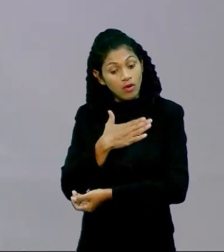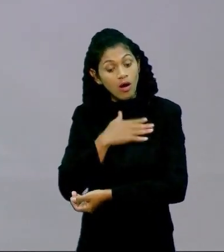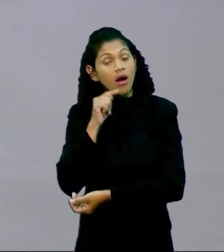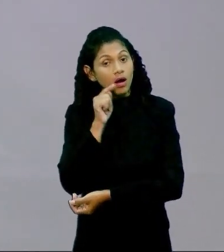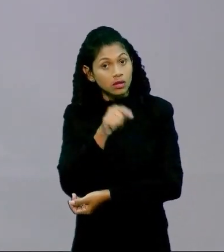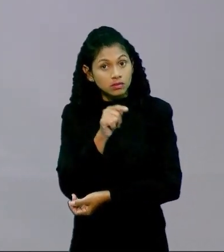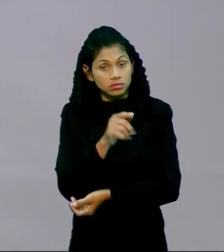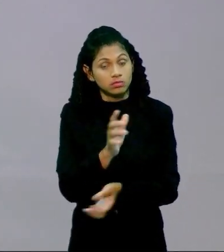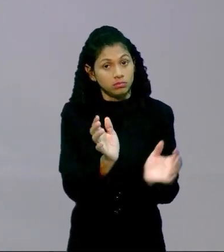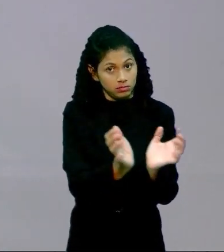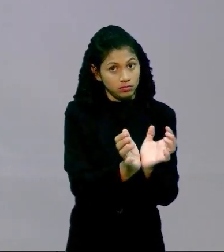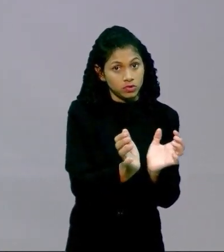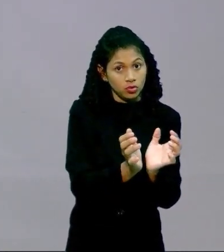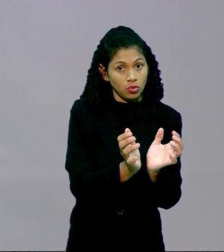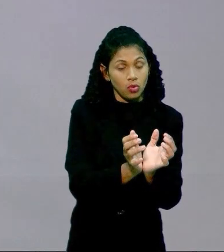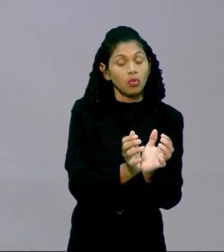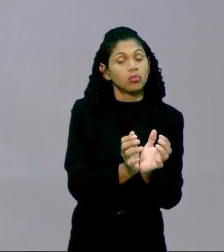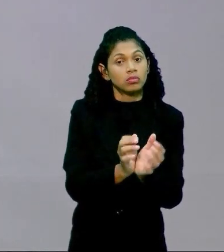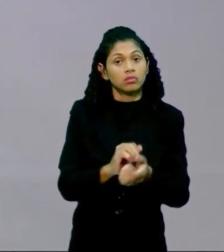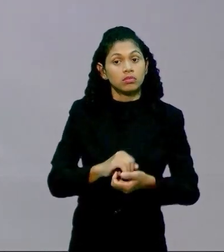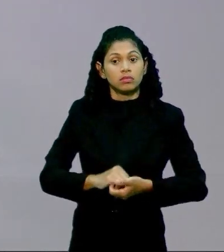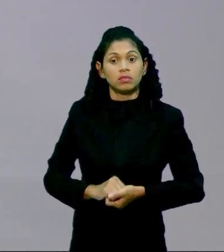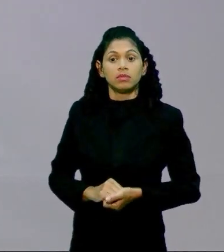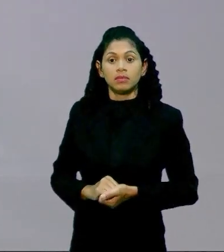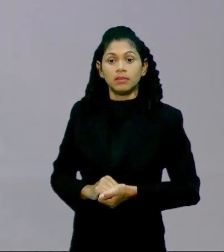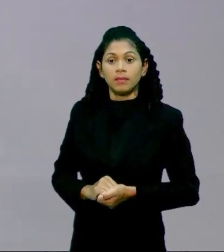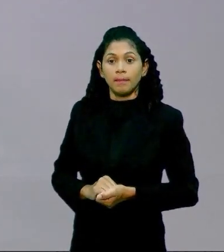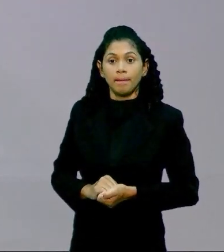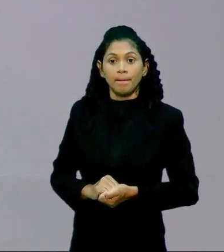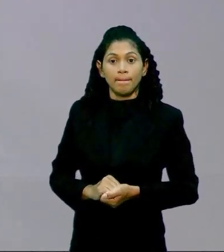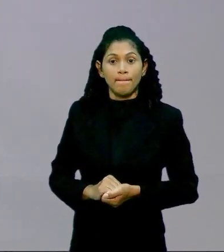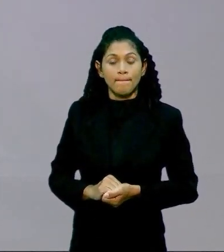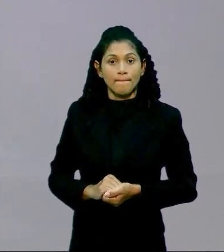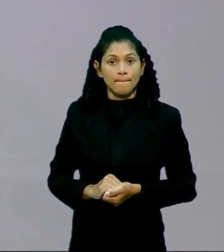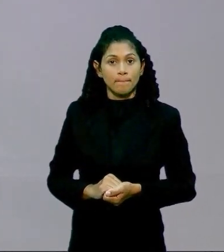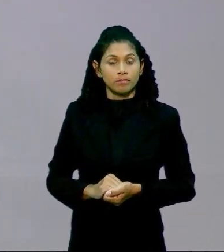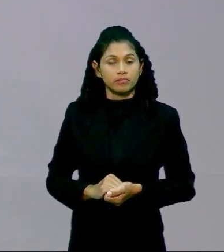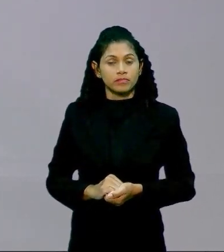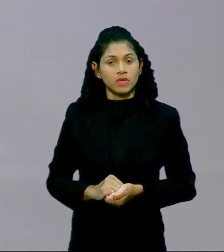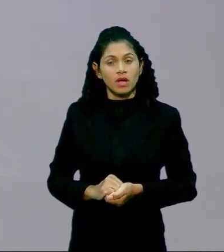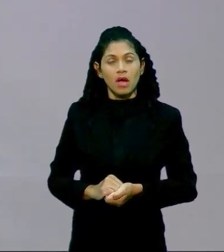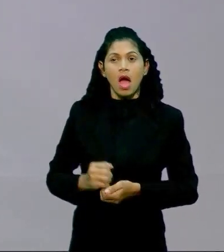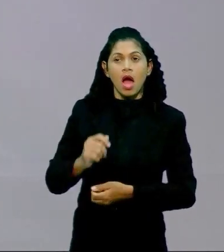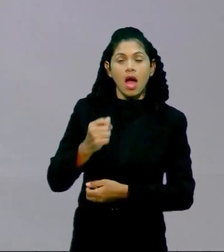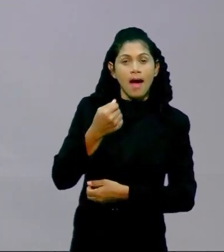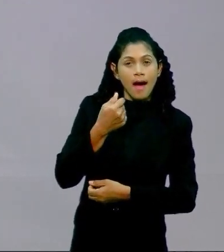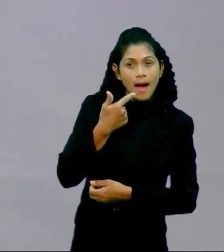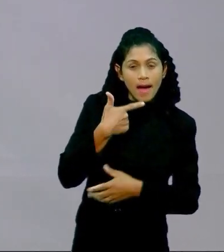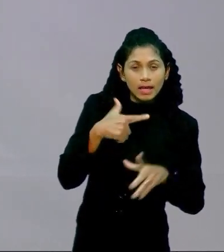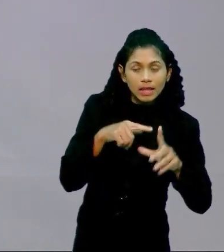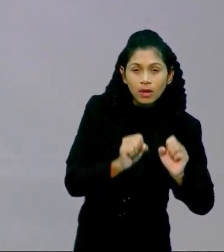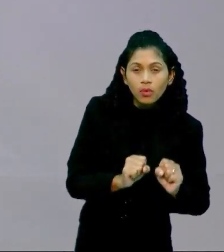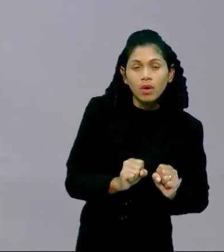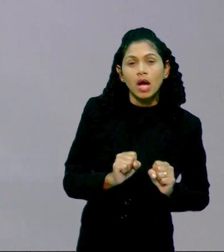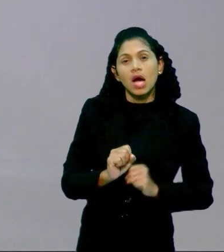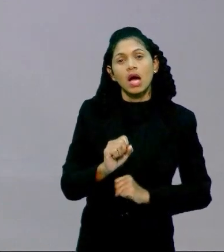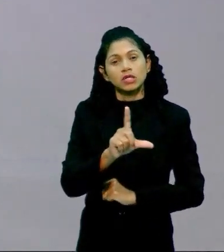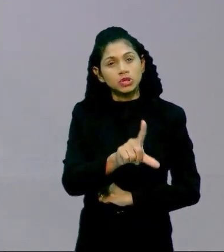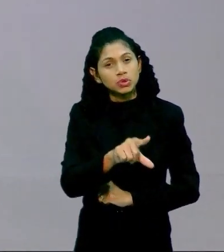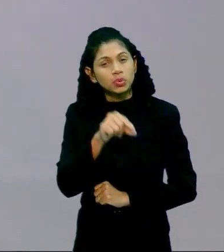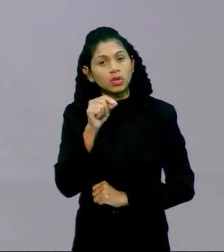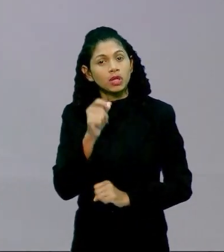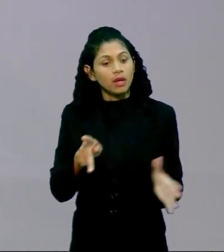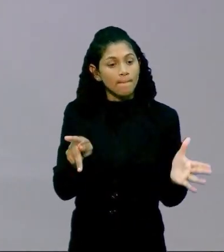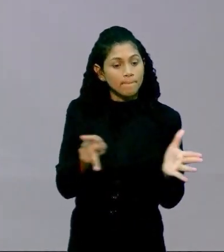mas não é o público-alvo, né? O público-alvo é o público infanto-juvenil. Então a linguagem escolhida é apropriada para aquele público,